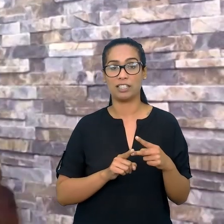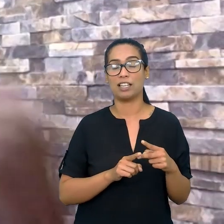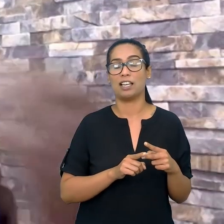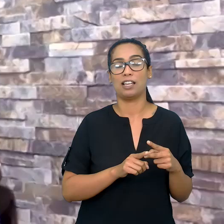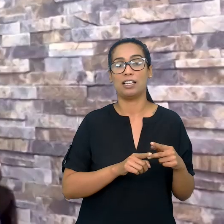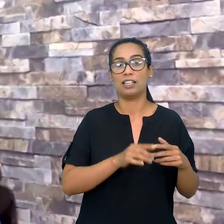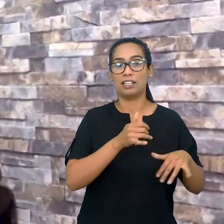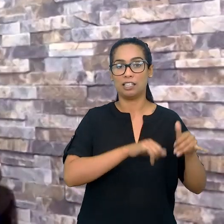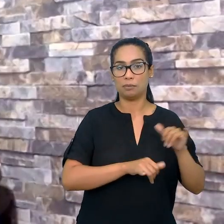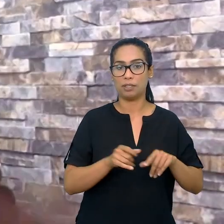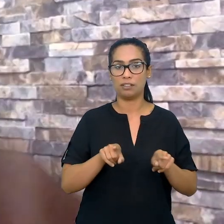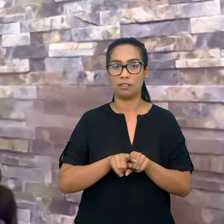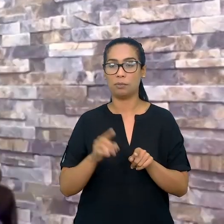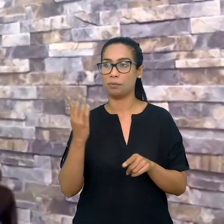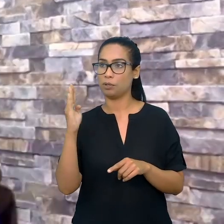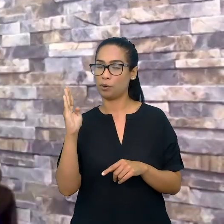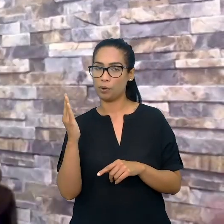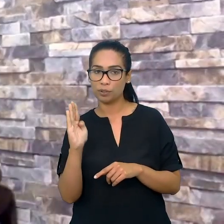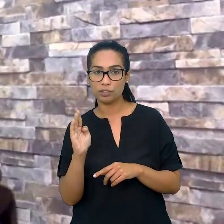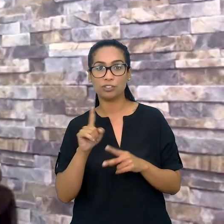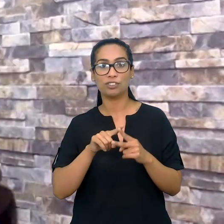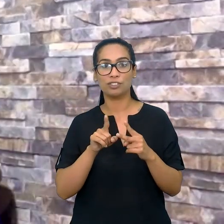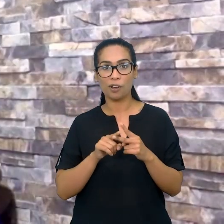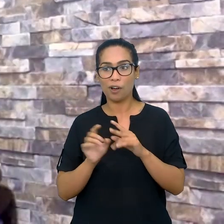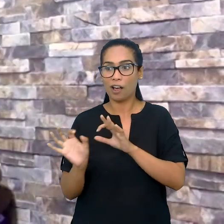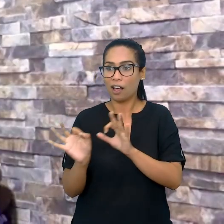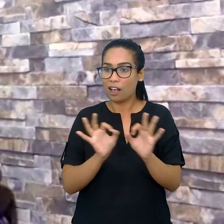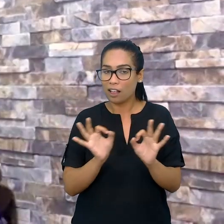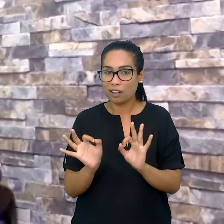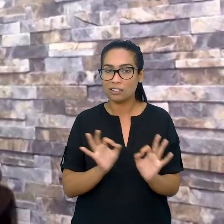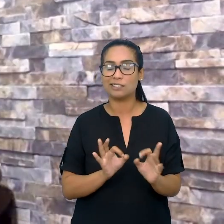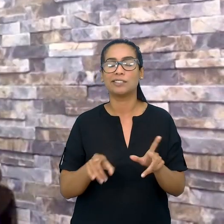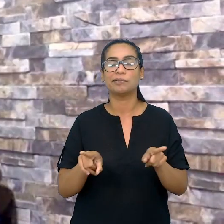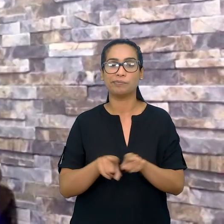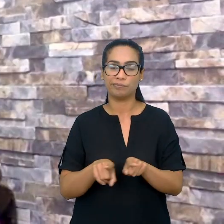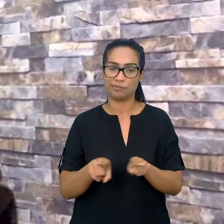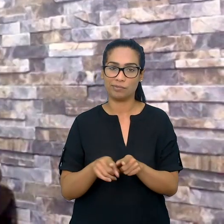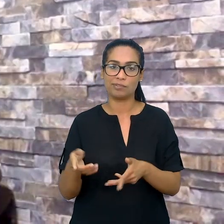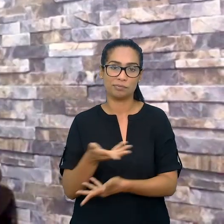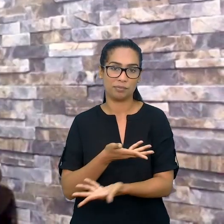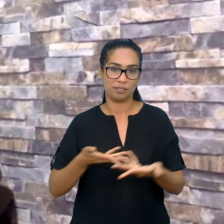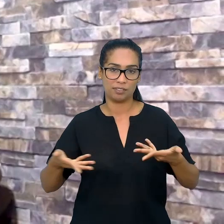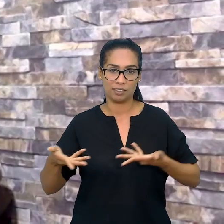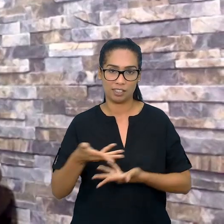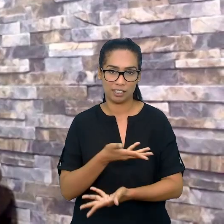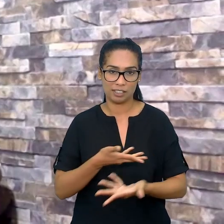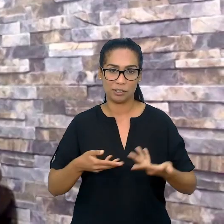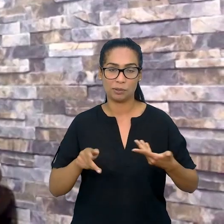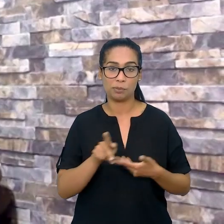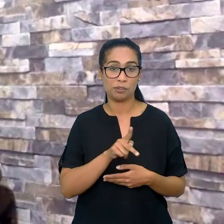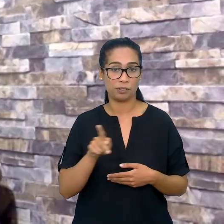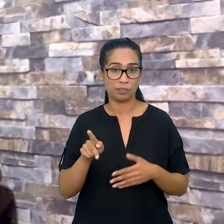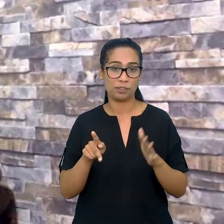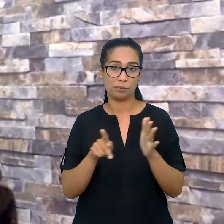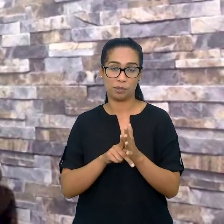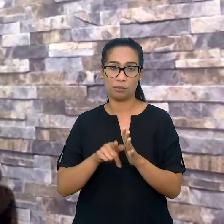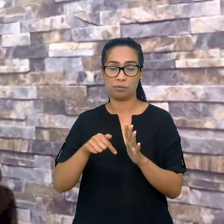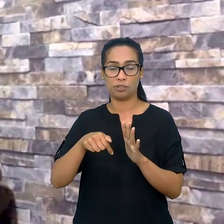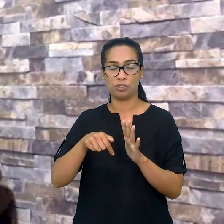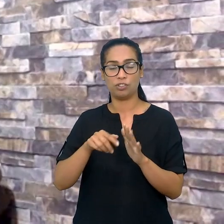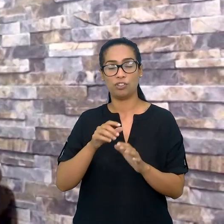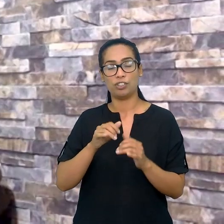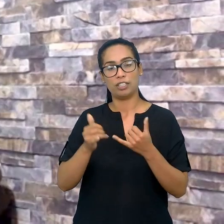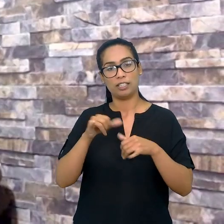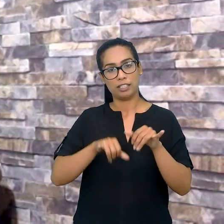eu vou me apresentar um pouquinho também para que os professores de Química, principalmente, possam me conhecer um pouco, né? Então, eu me chamo João